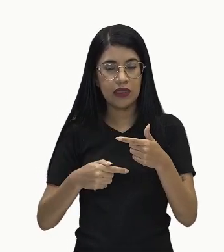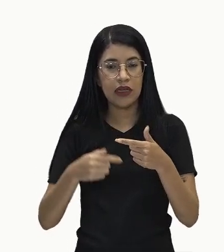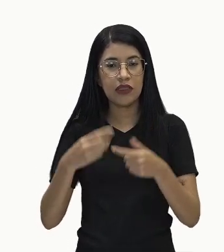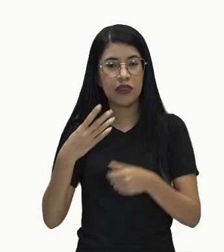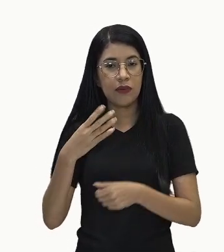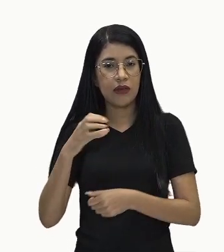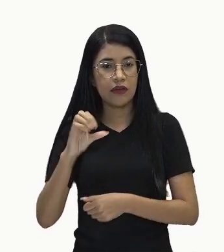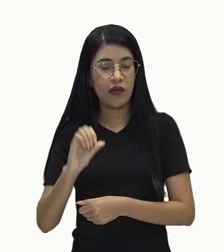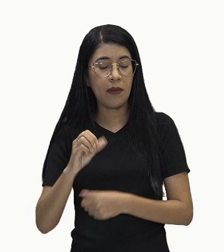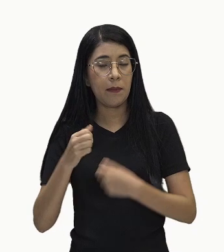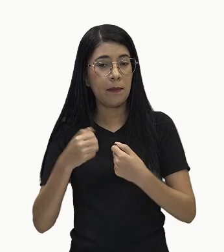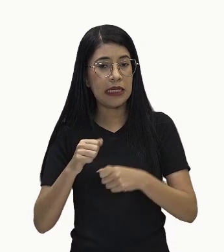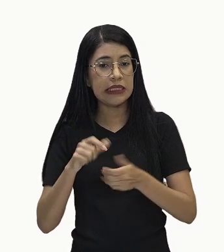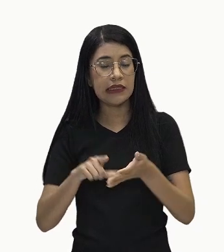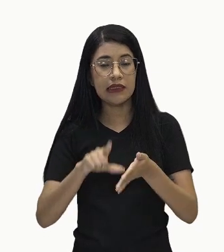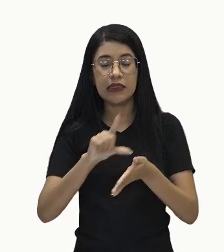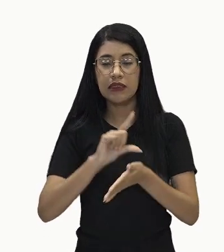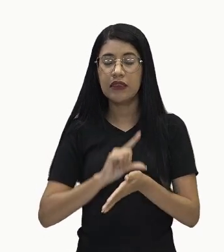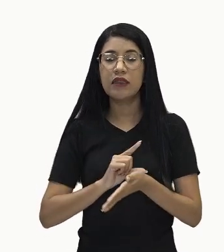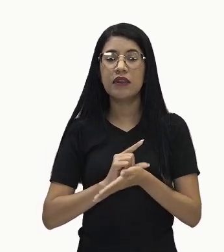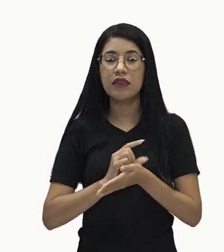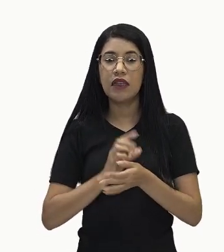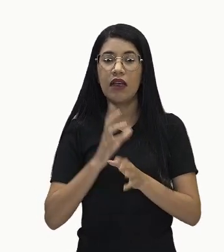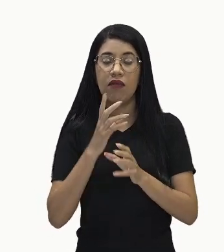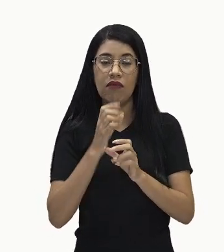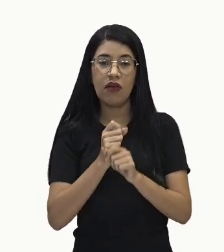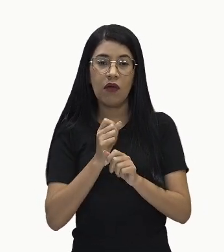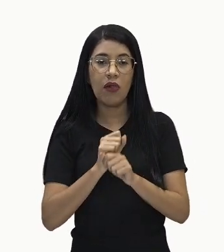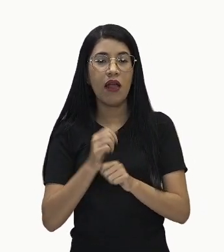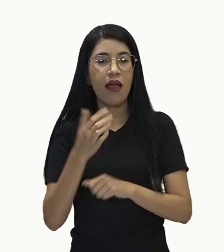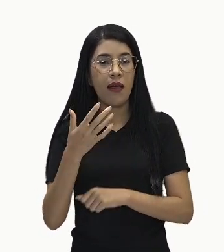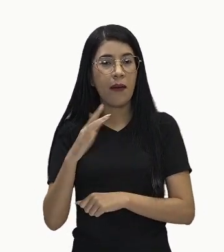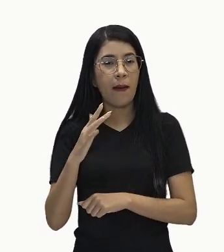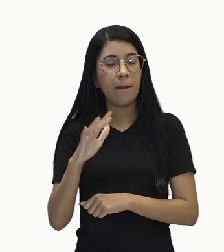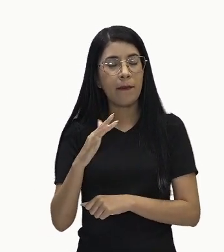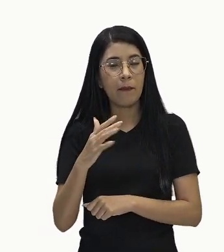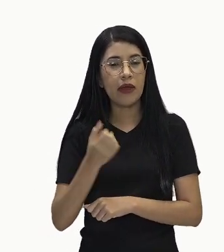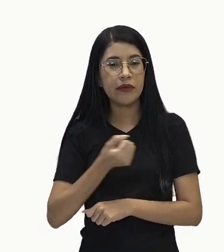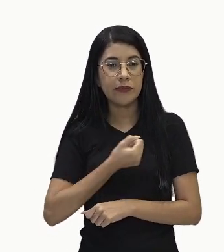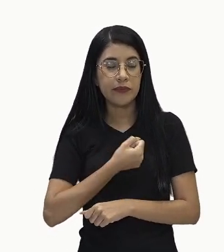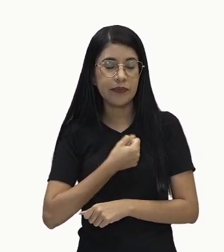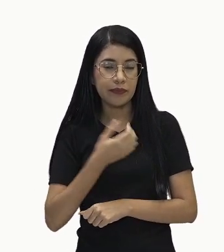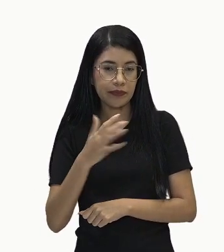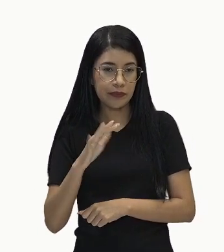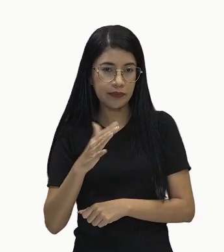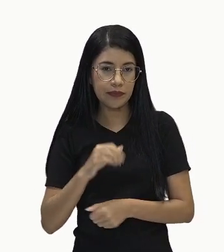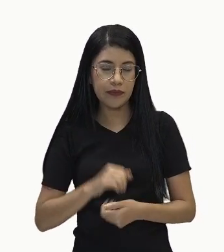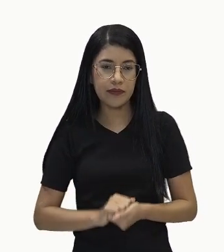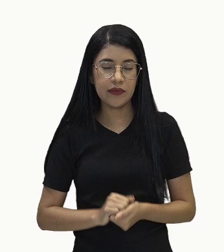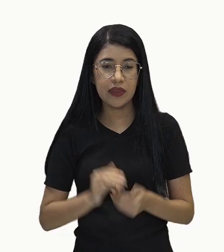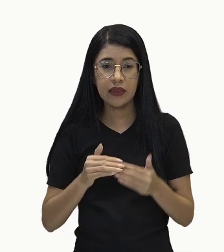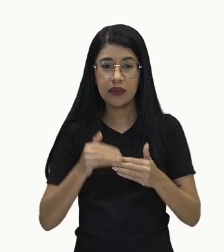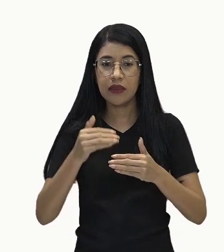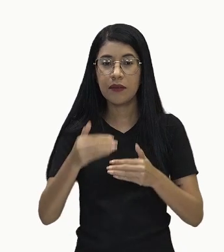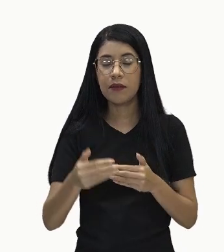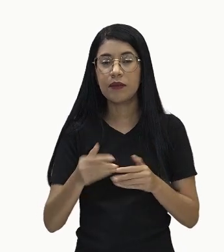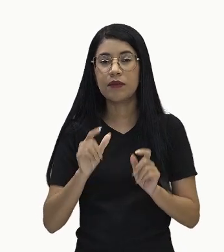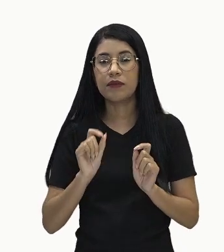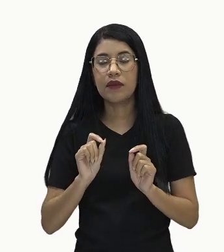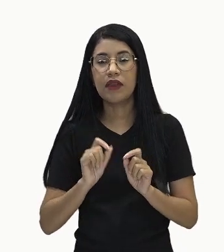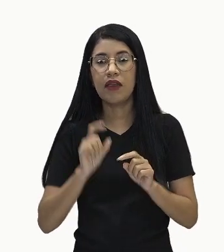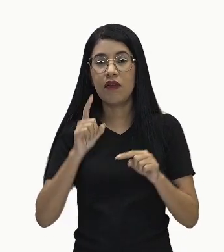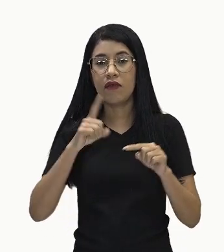por 7, nós encontramos 49. Então, a primeira coisa que nós fazemos é calcular a média,